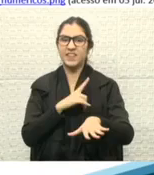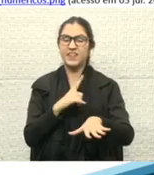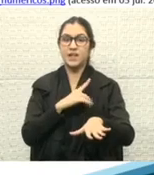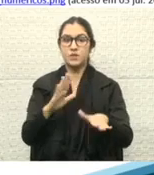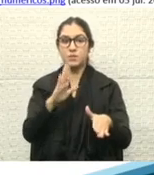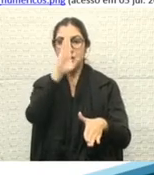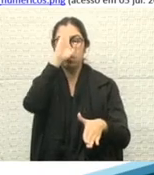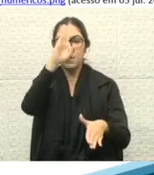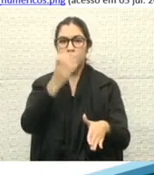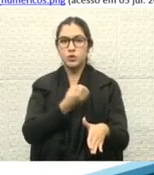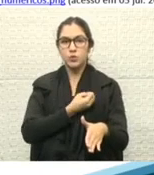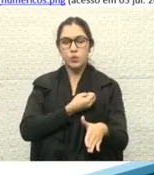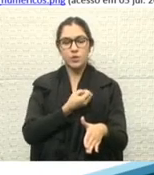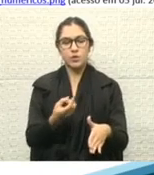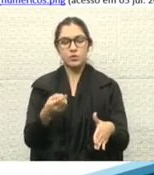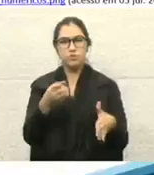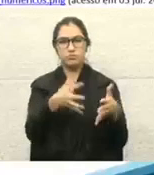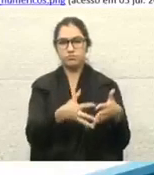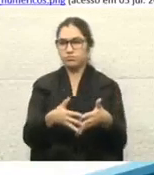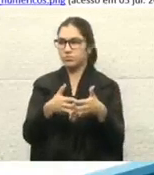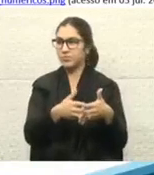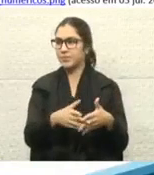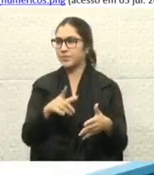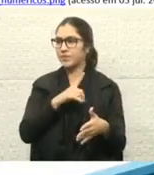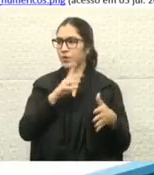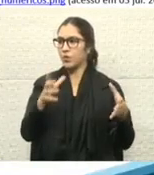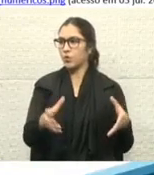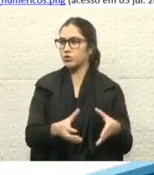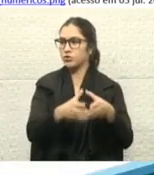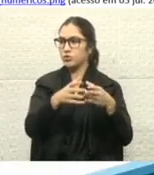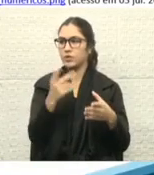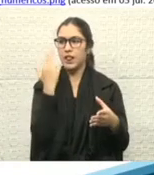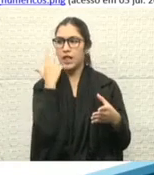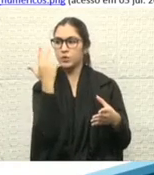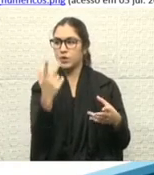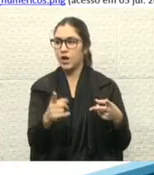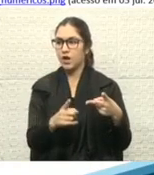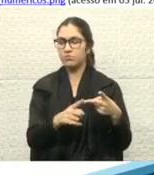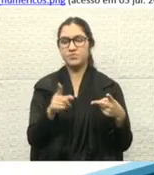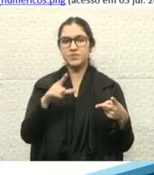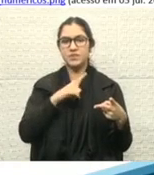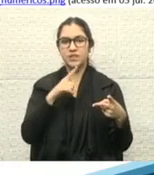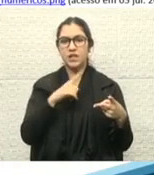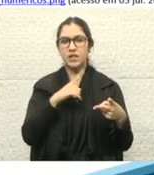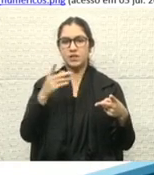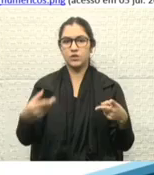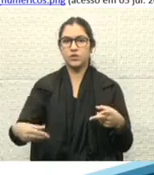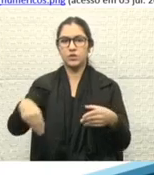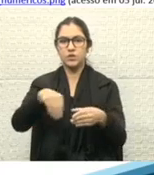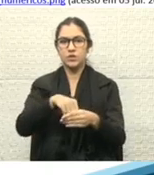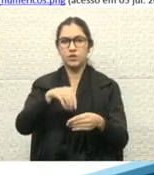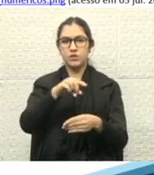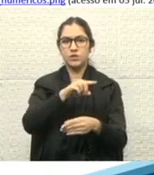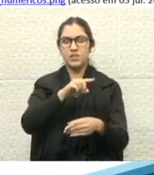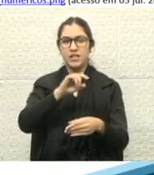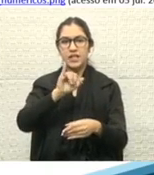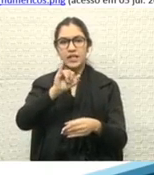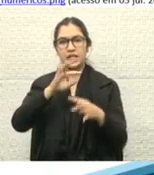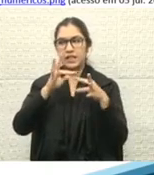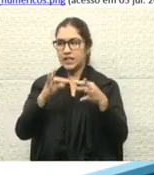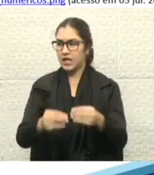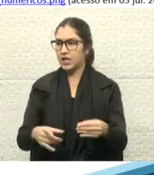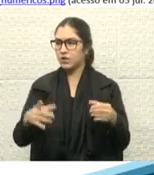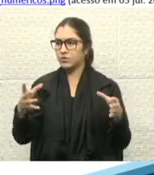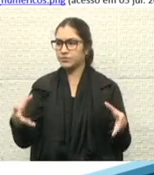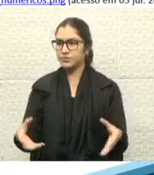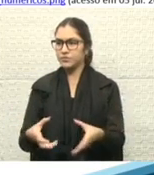principais conjuntos numéricos. Então, nós temos o conjunto de números naturais, que está contido no conjunto de números inteiros, que